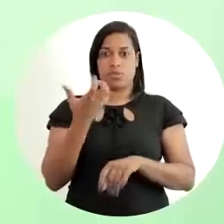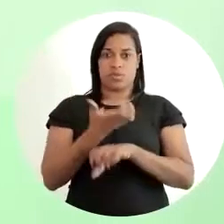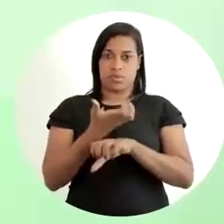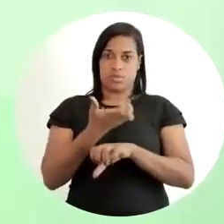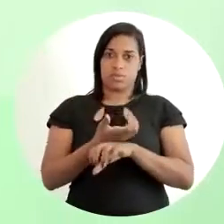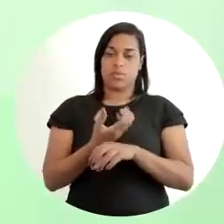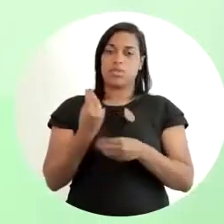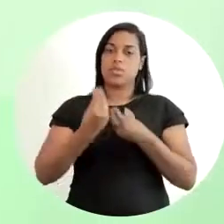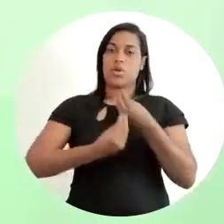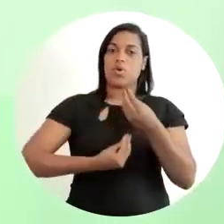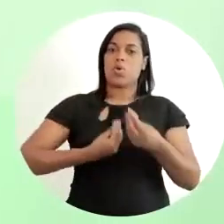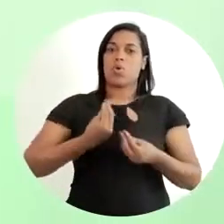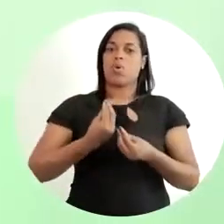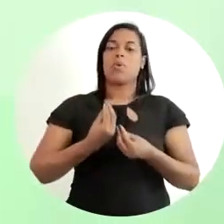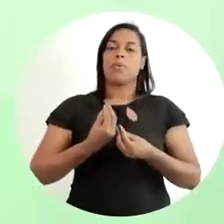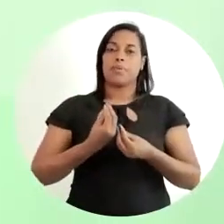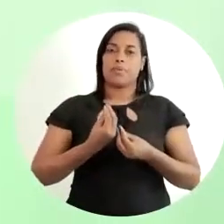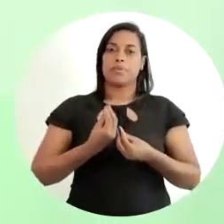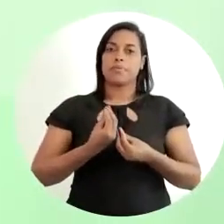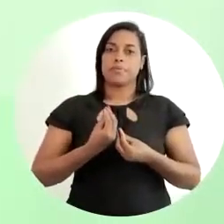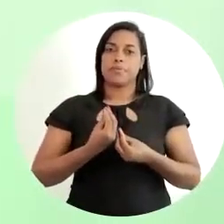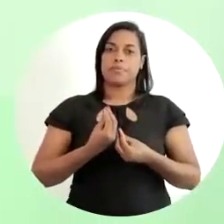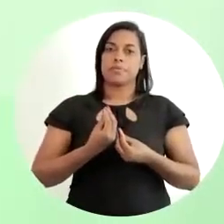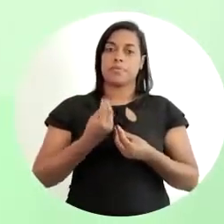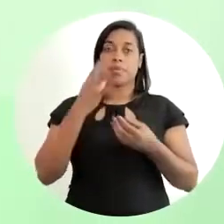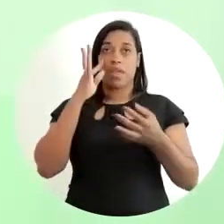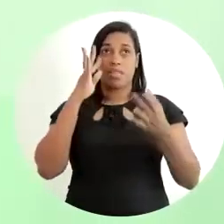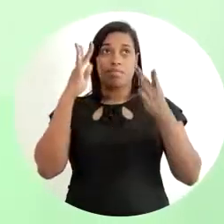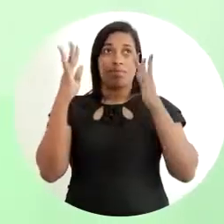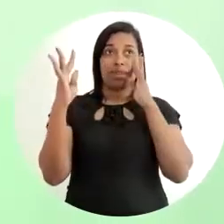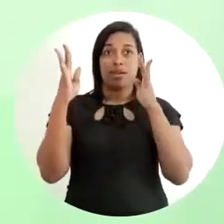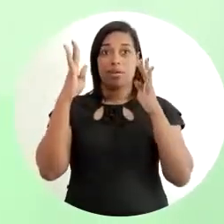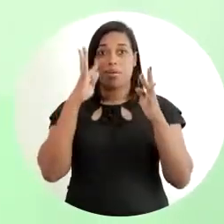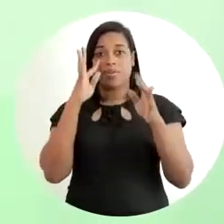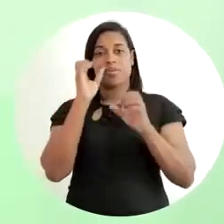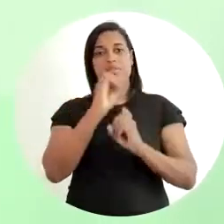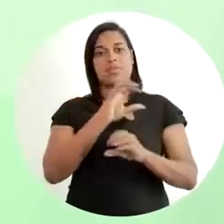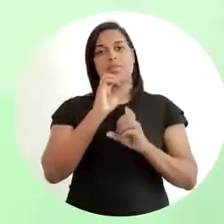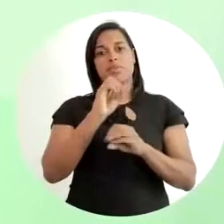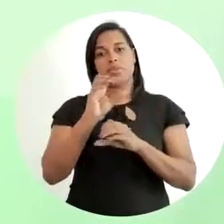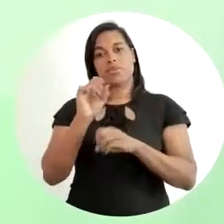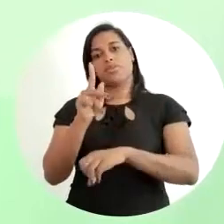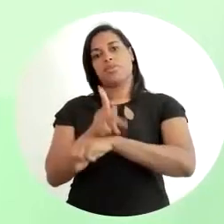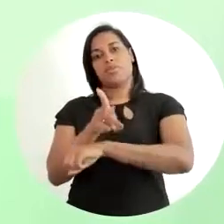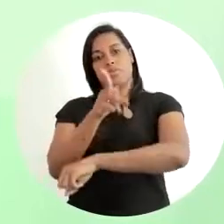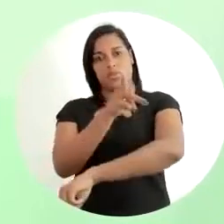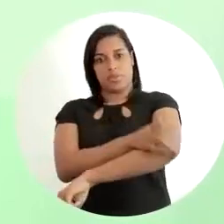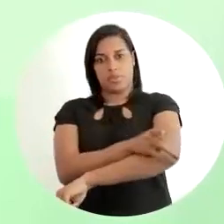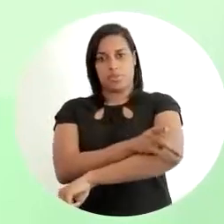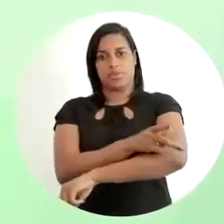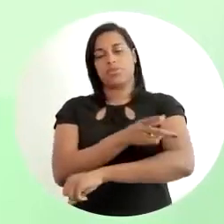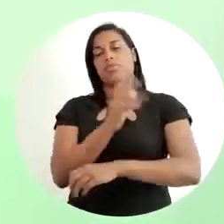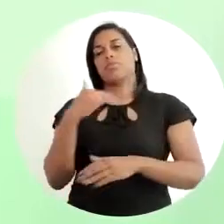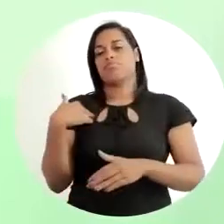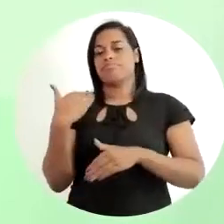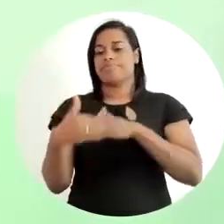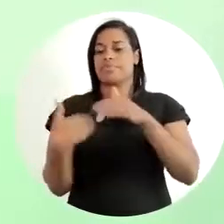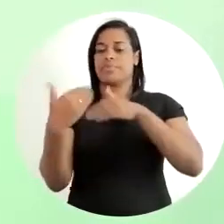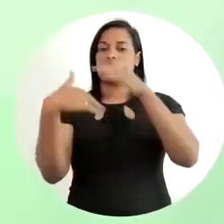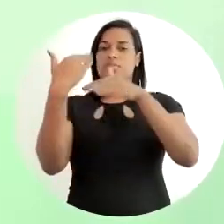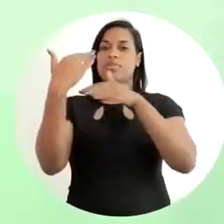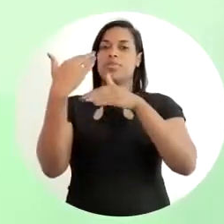nossa disciplina como as teorias educacionais e pedagógicas